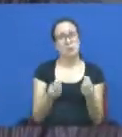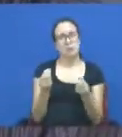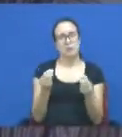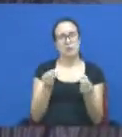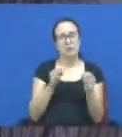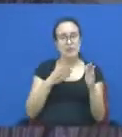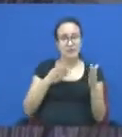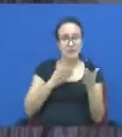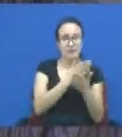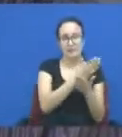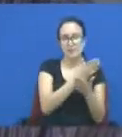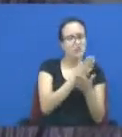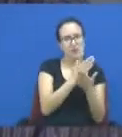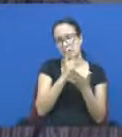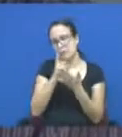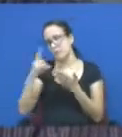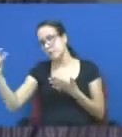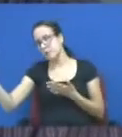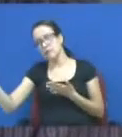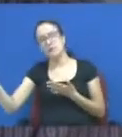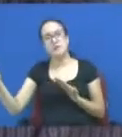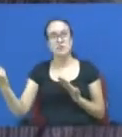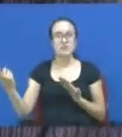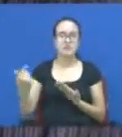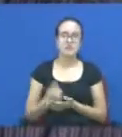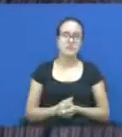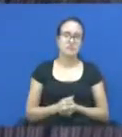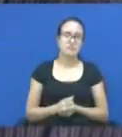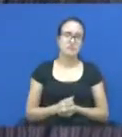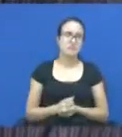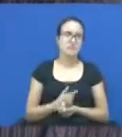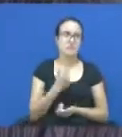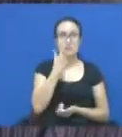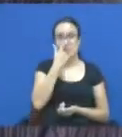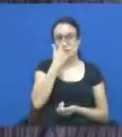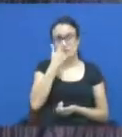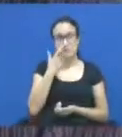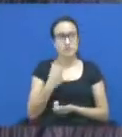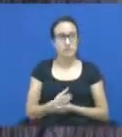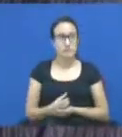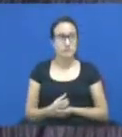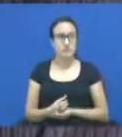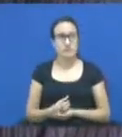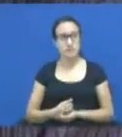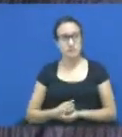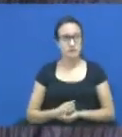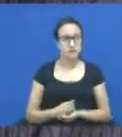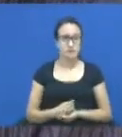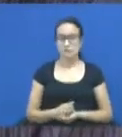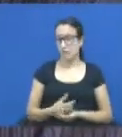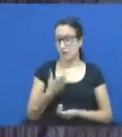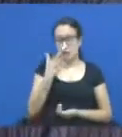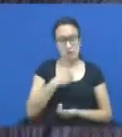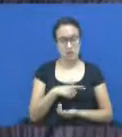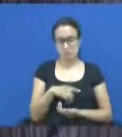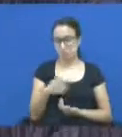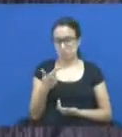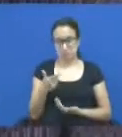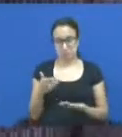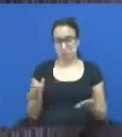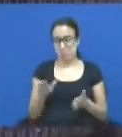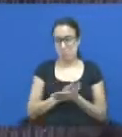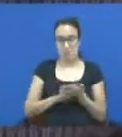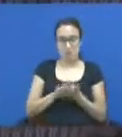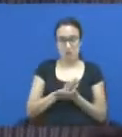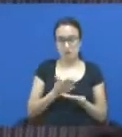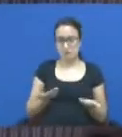se é uma brincadeira de mau gosto. Por quê? Está saindo. Eu aquele dia não tinha nada. Eu até perguntei para o caixa, só se eu tirar